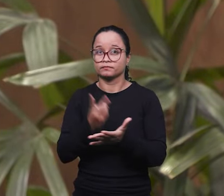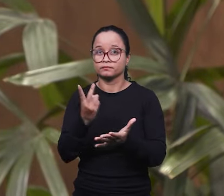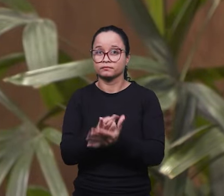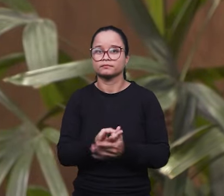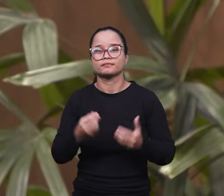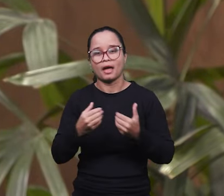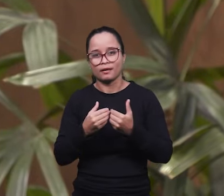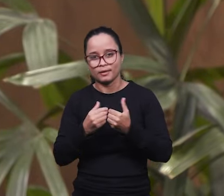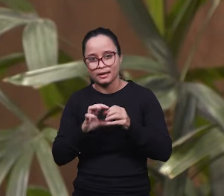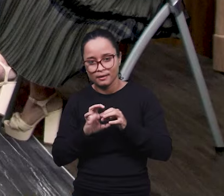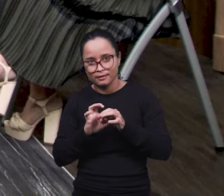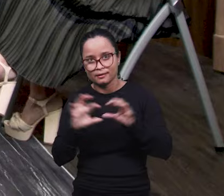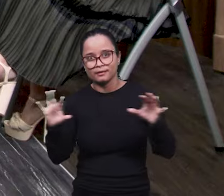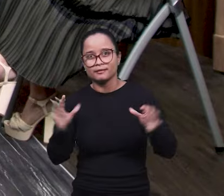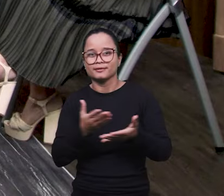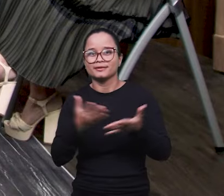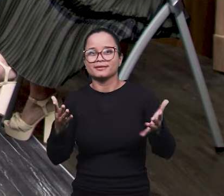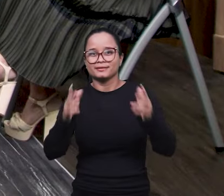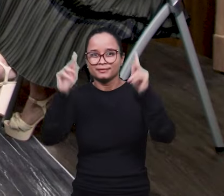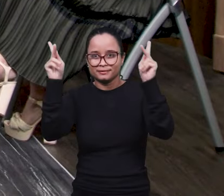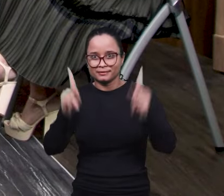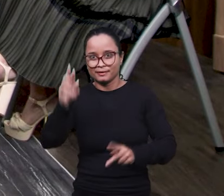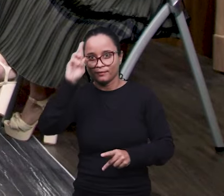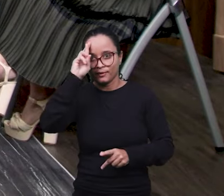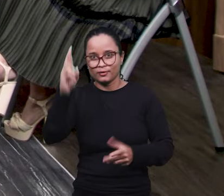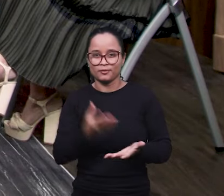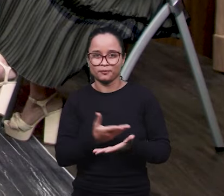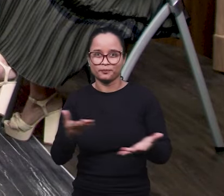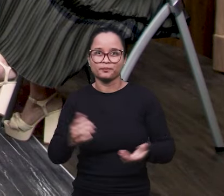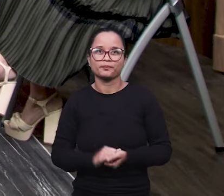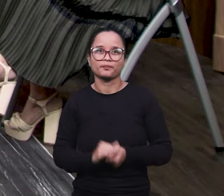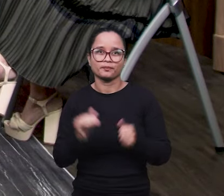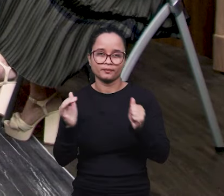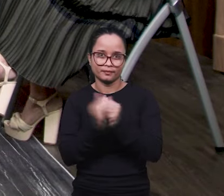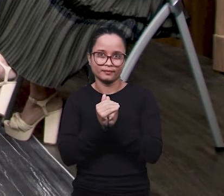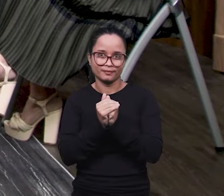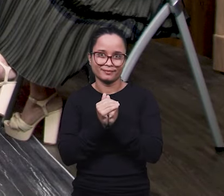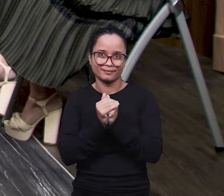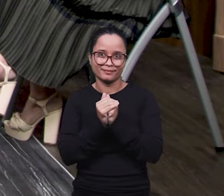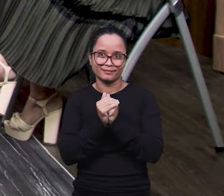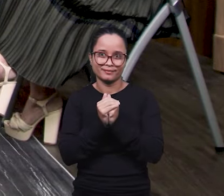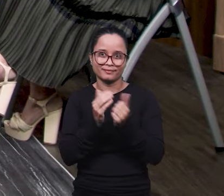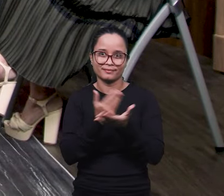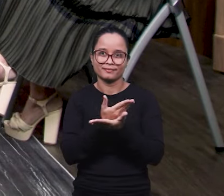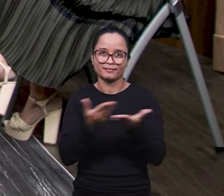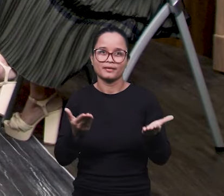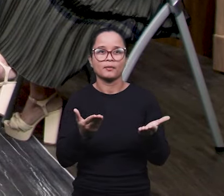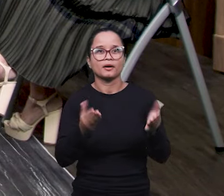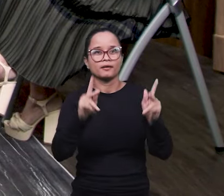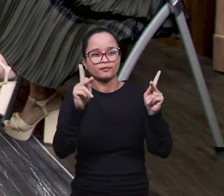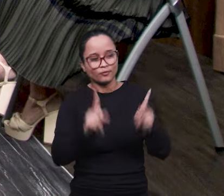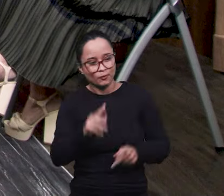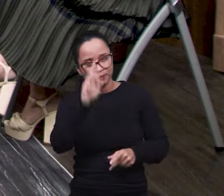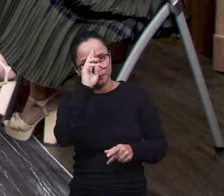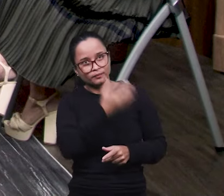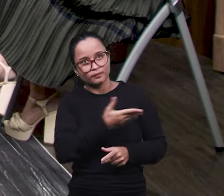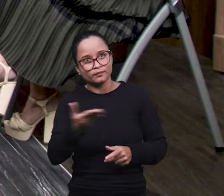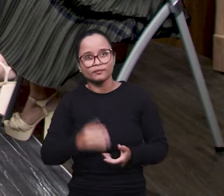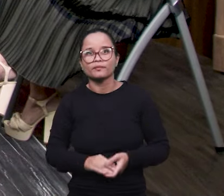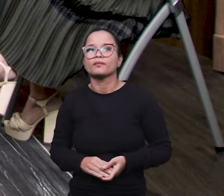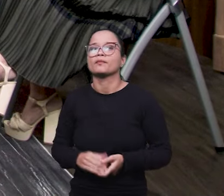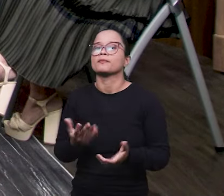portas estão abertas para vocês A paz do Senhor amém amém amém paz do Senhor Késia paz